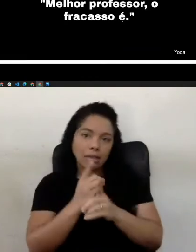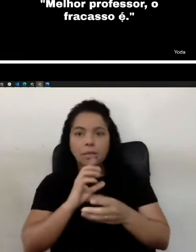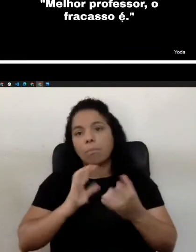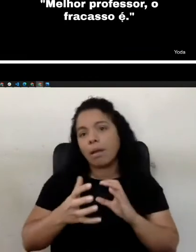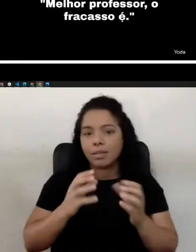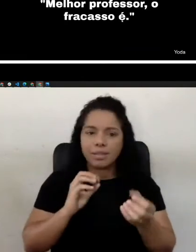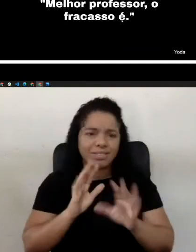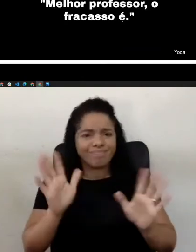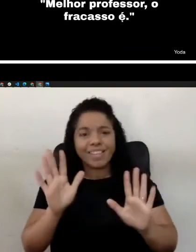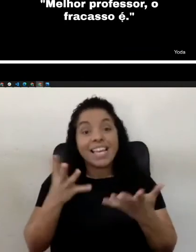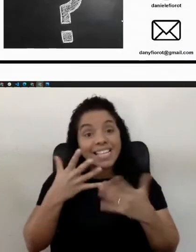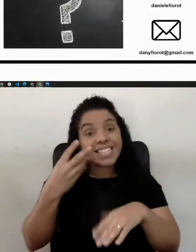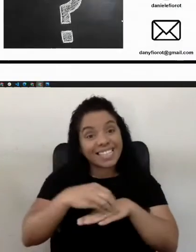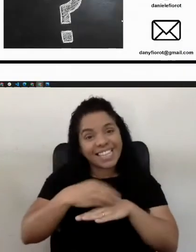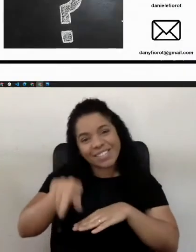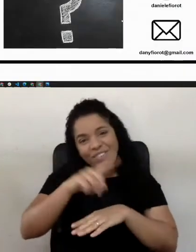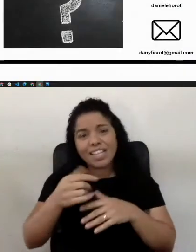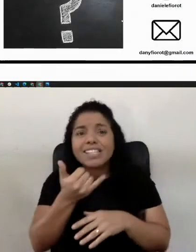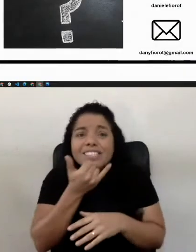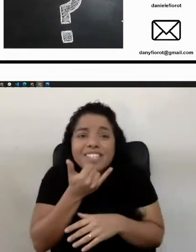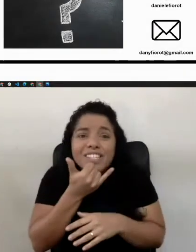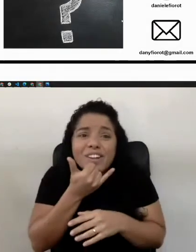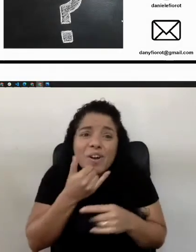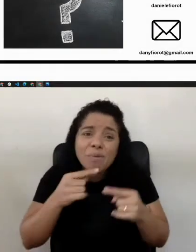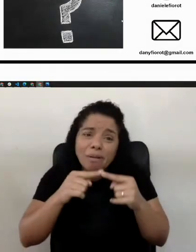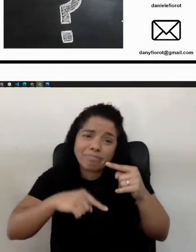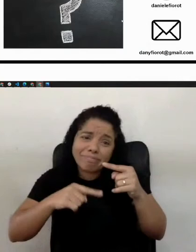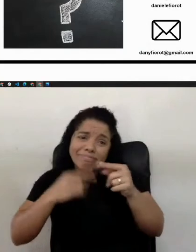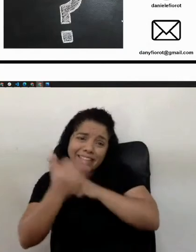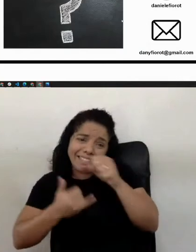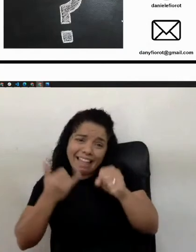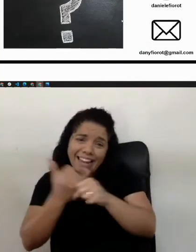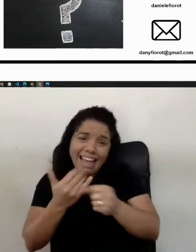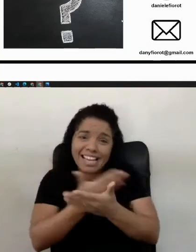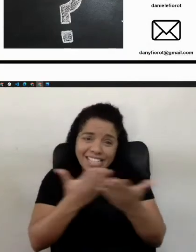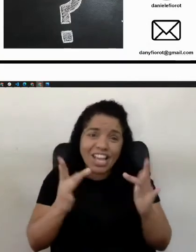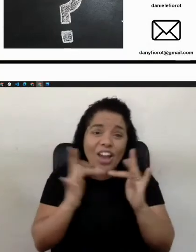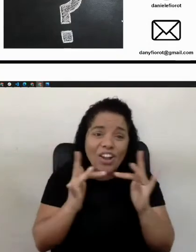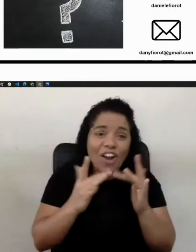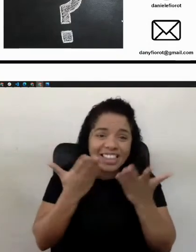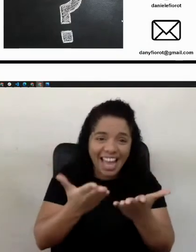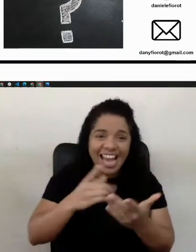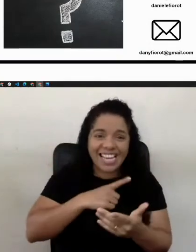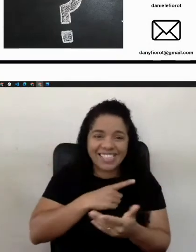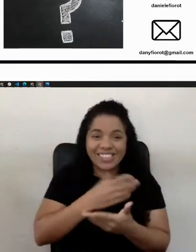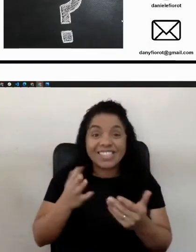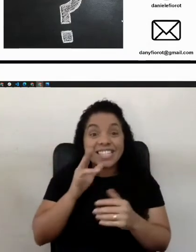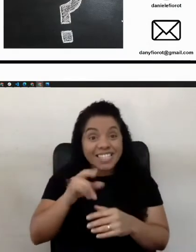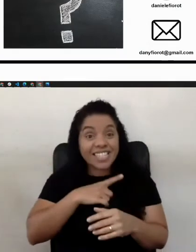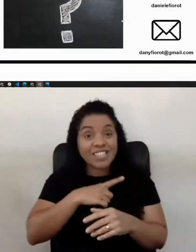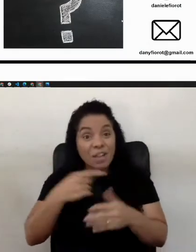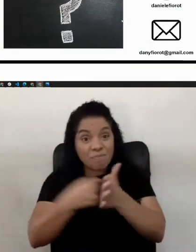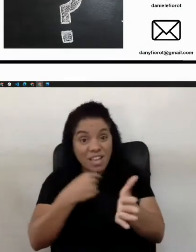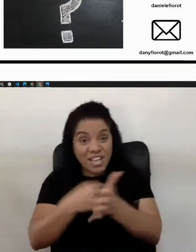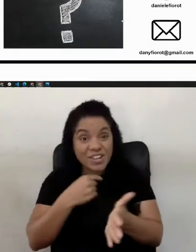E era isso que eu iria trazer para você, gente. Desculpa mesmo a falha da internet. Tá aí os meus contatos. Se vocês tiverem alguma pergunta, a